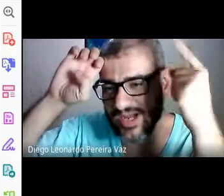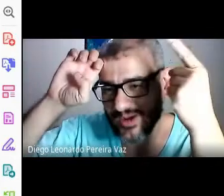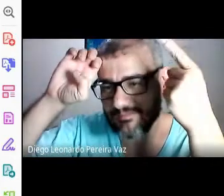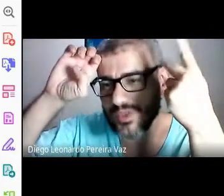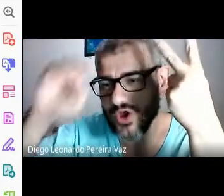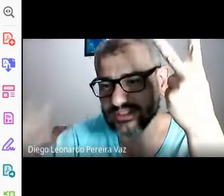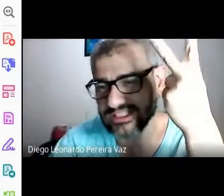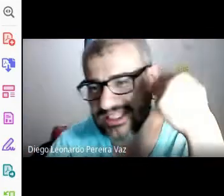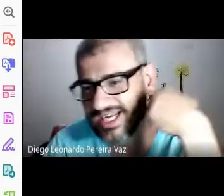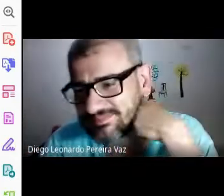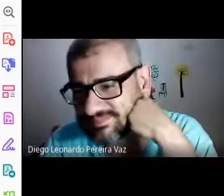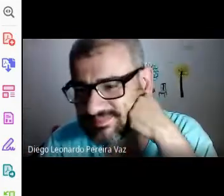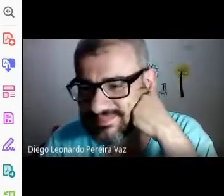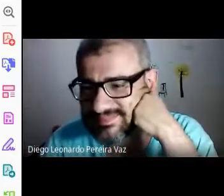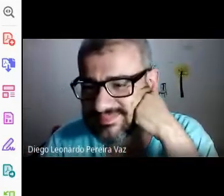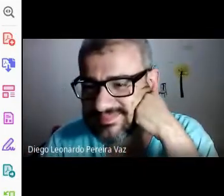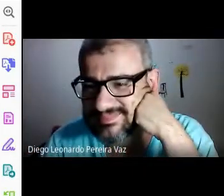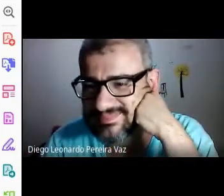Tu foi a Rosina.